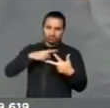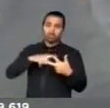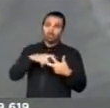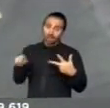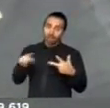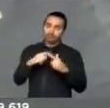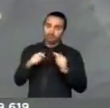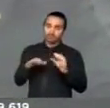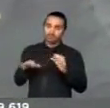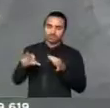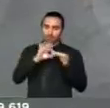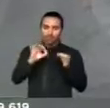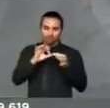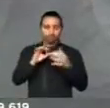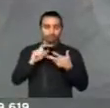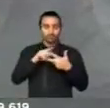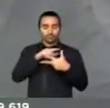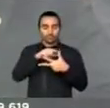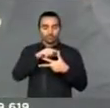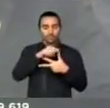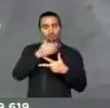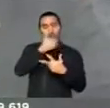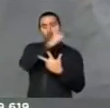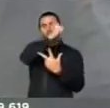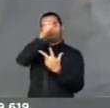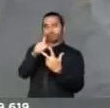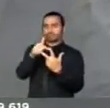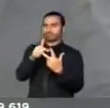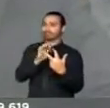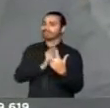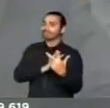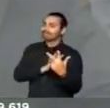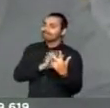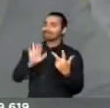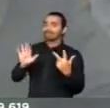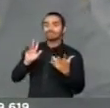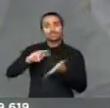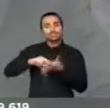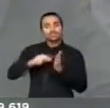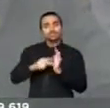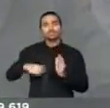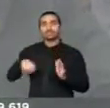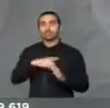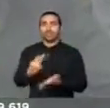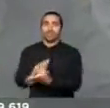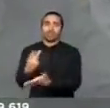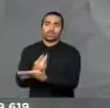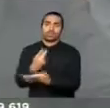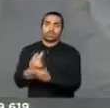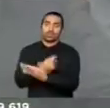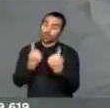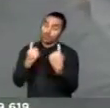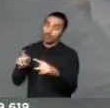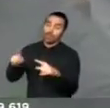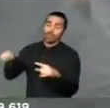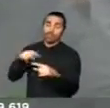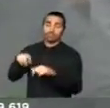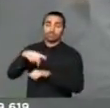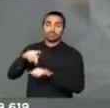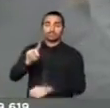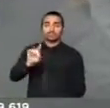se sobrepõe ao outro, significa dizer que nós estamos indo de contra ao próprio Estado democrático